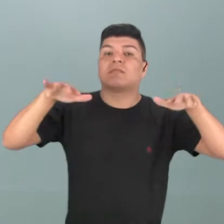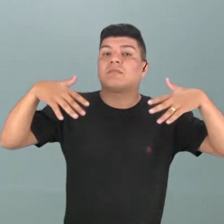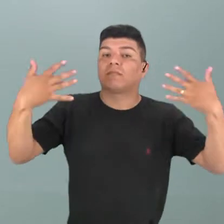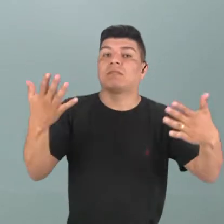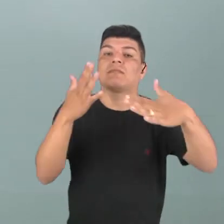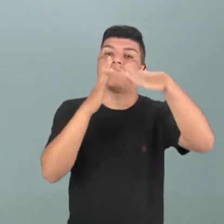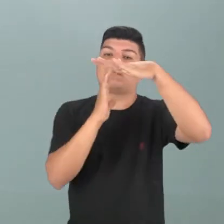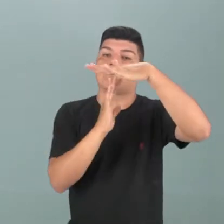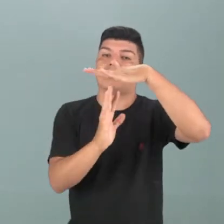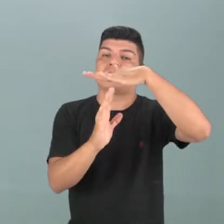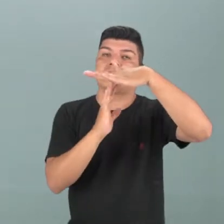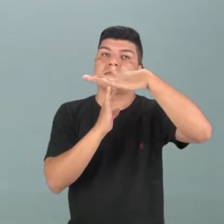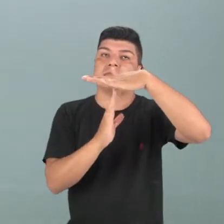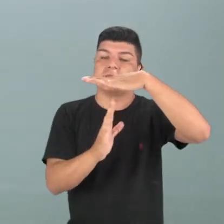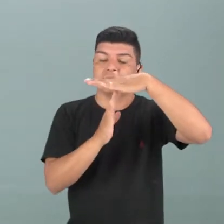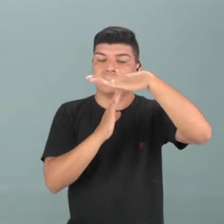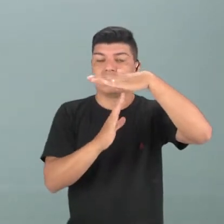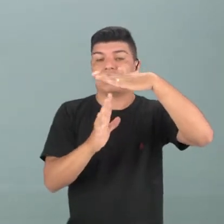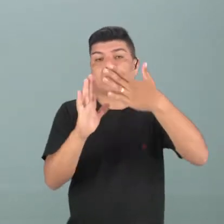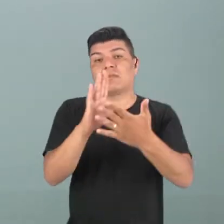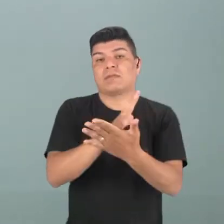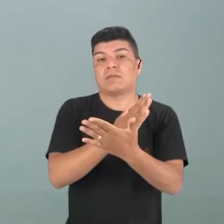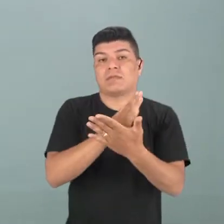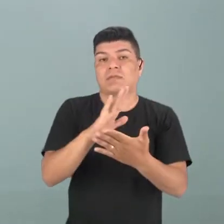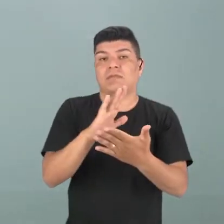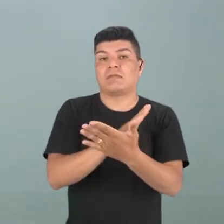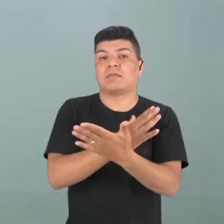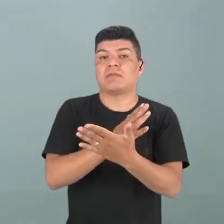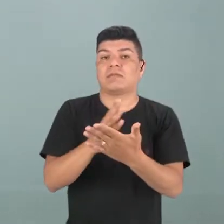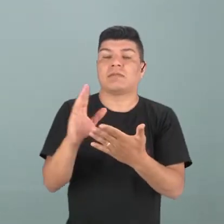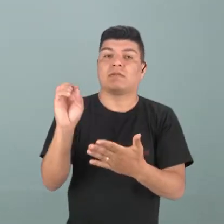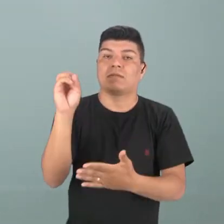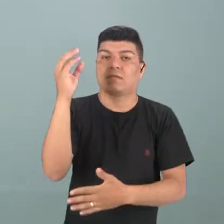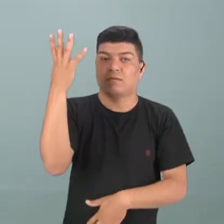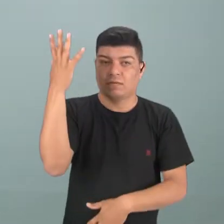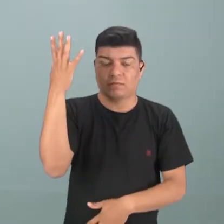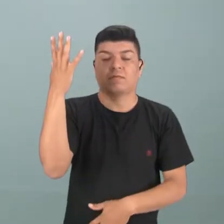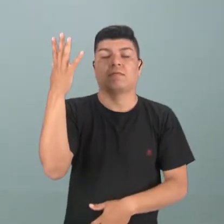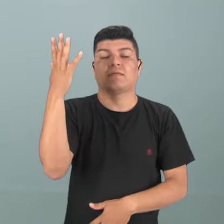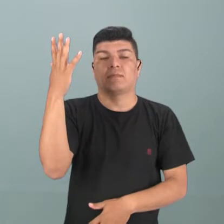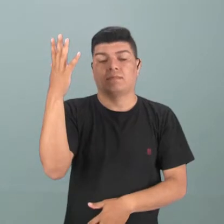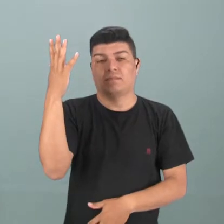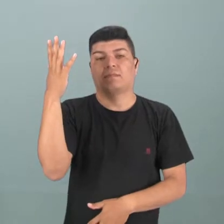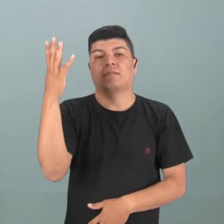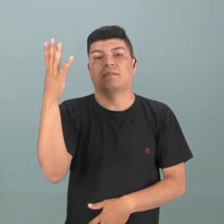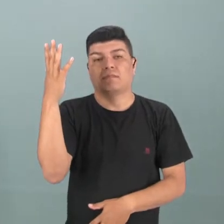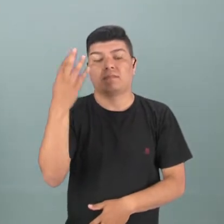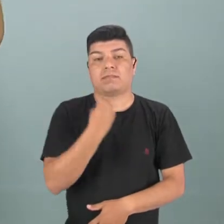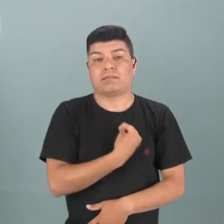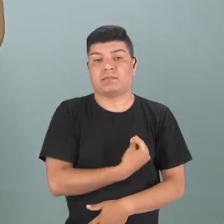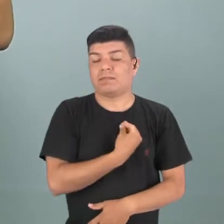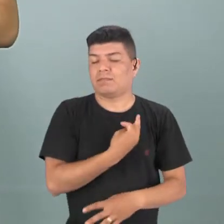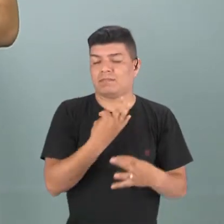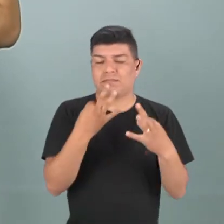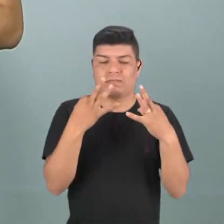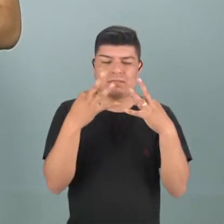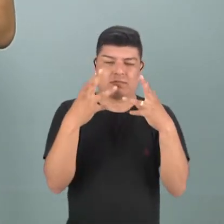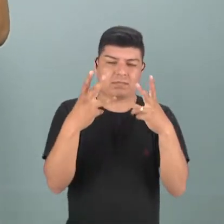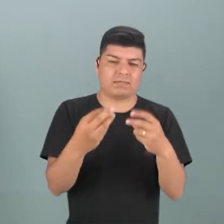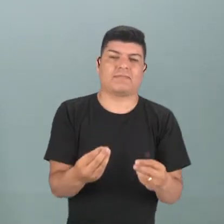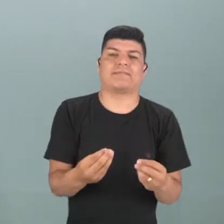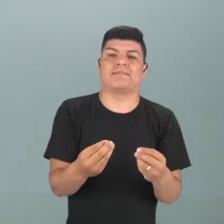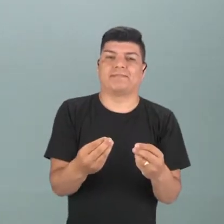migração, né, sobre algumas migrações que aconteceram, né, durante essa vida toda,